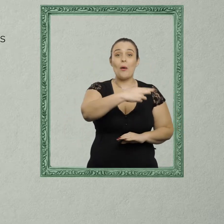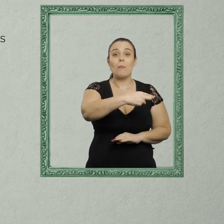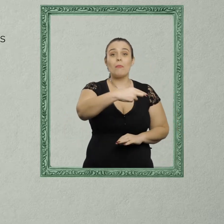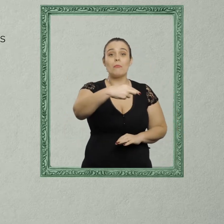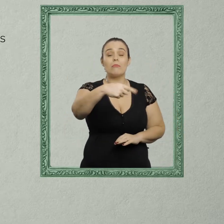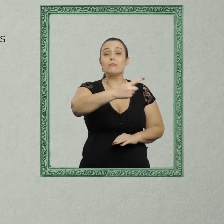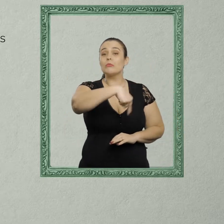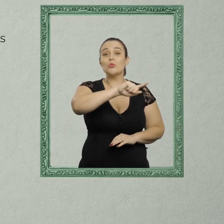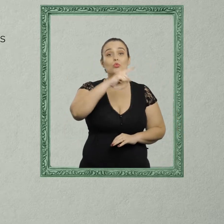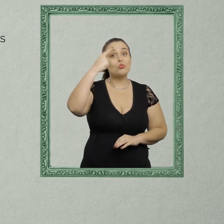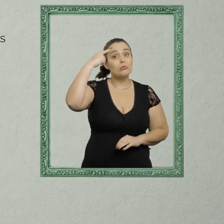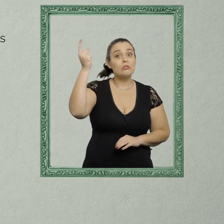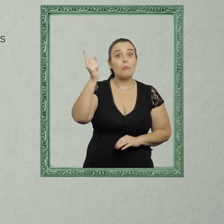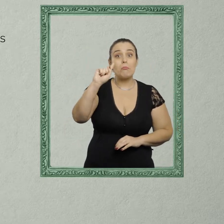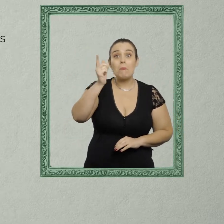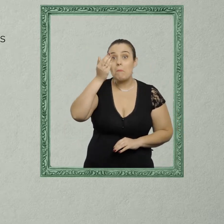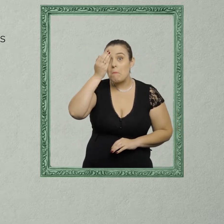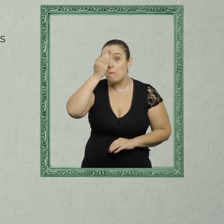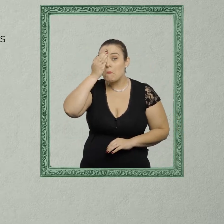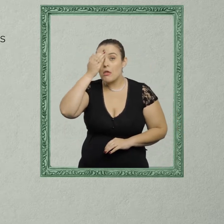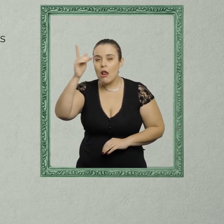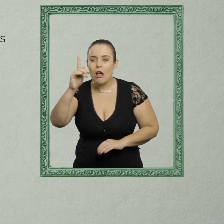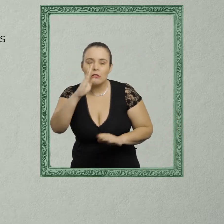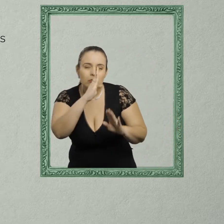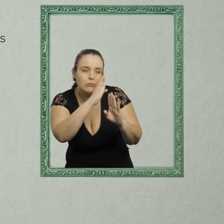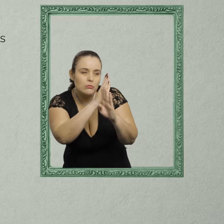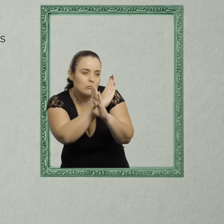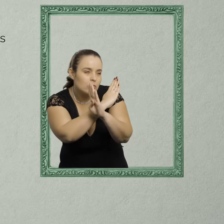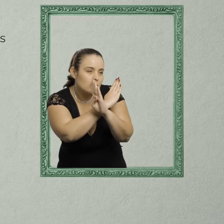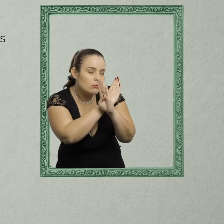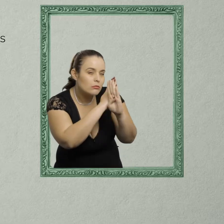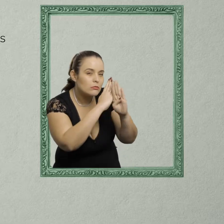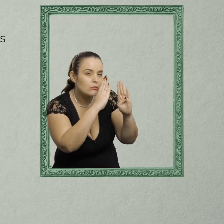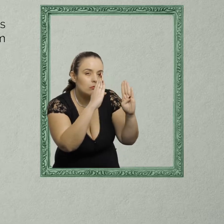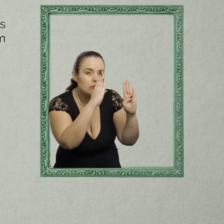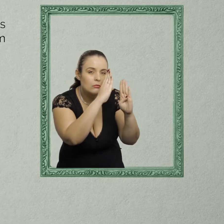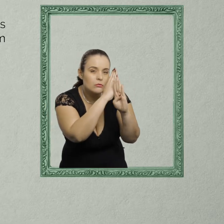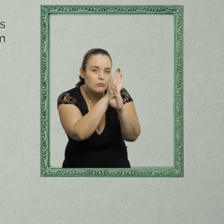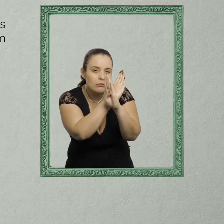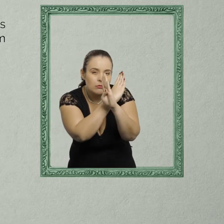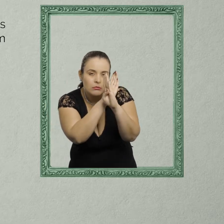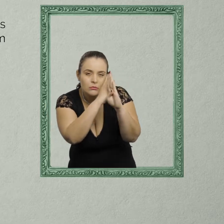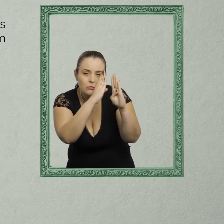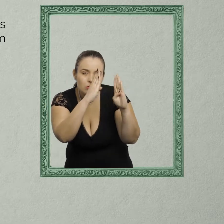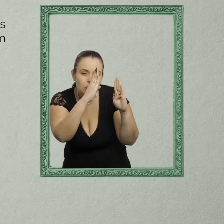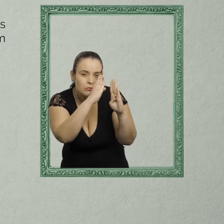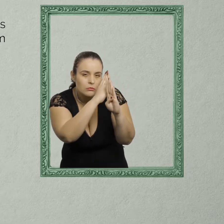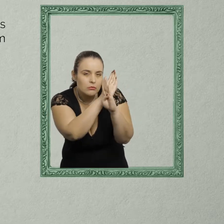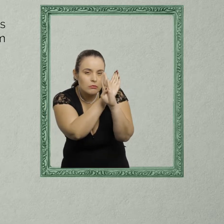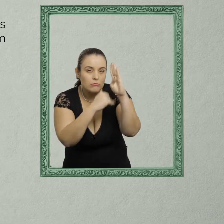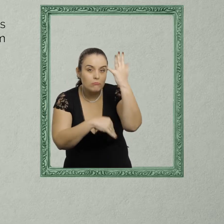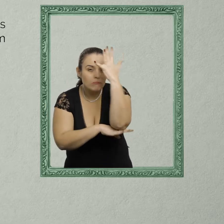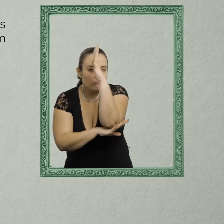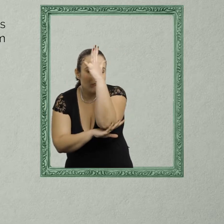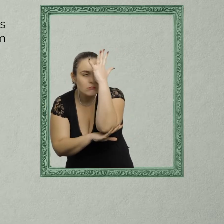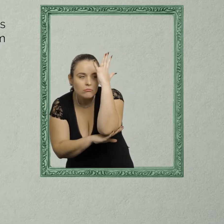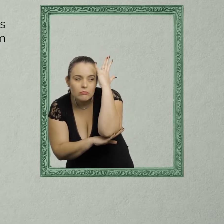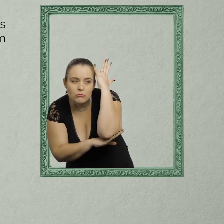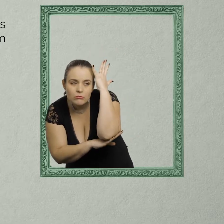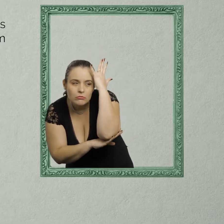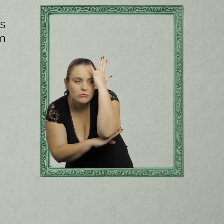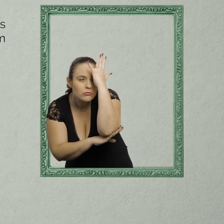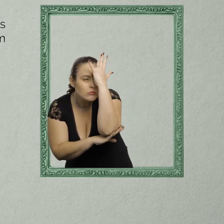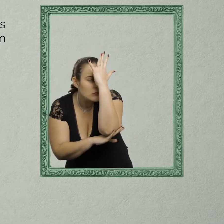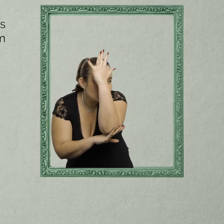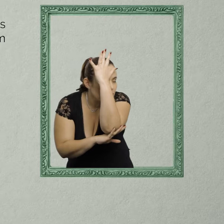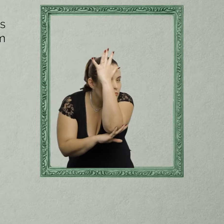As crianças não imaginavam que os piratas estavam lá fora. Alguns piratas estavam escondidos atrás